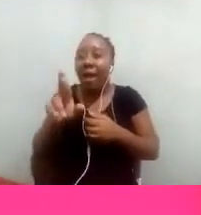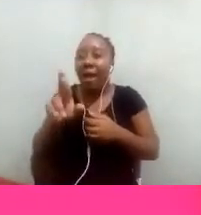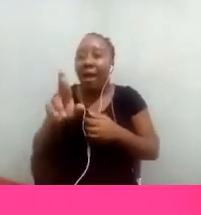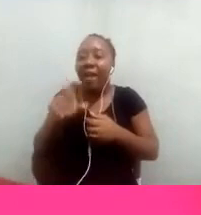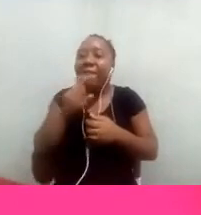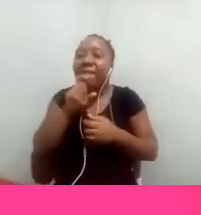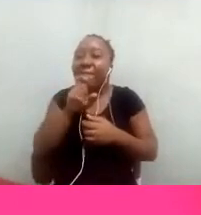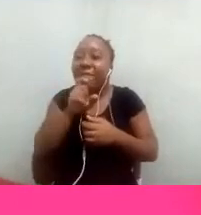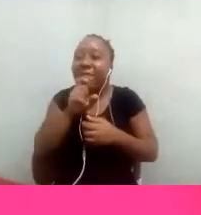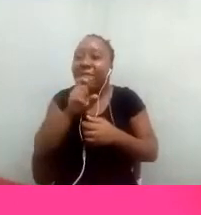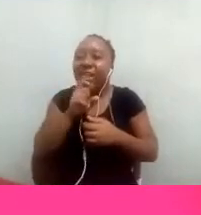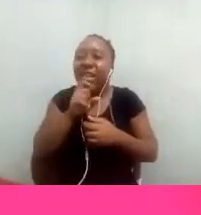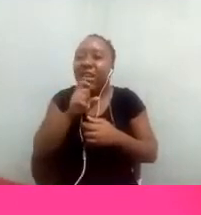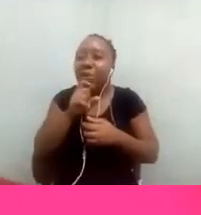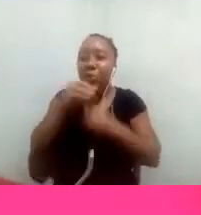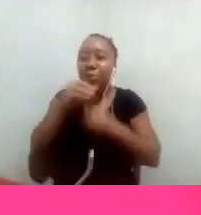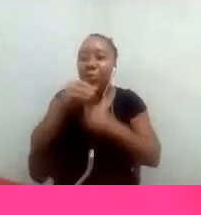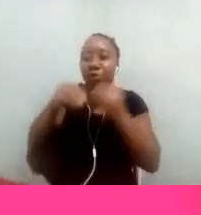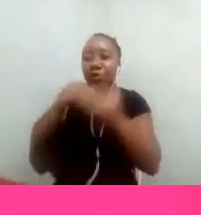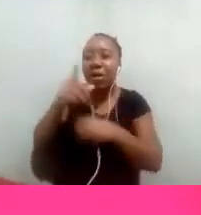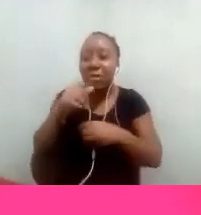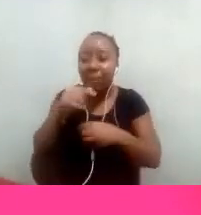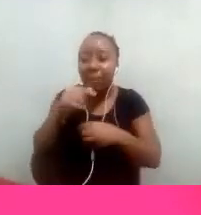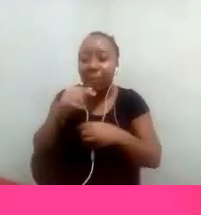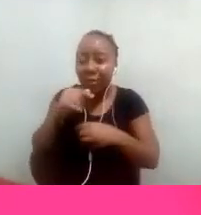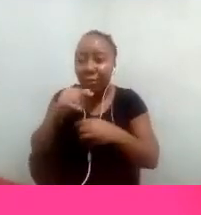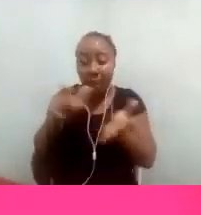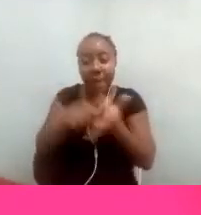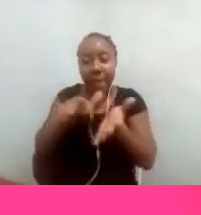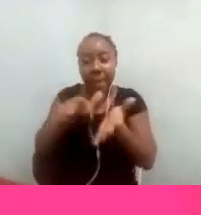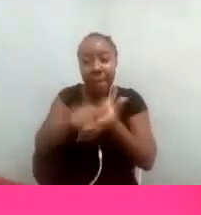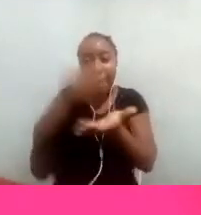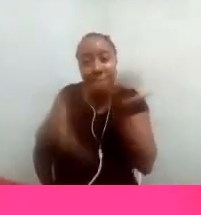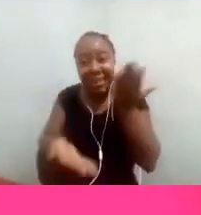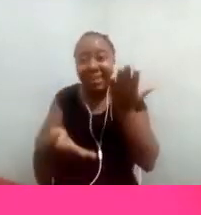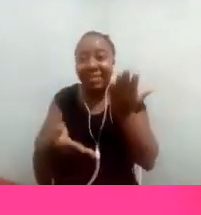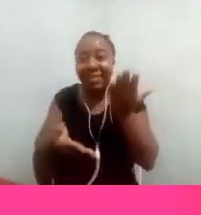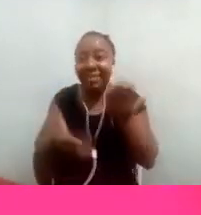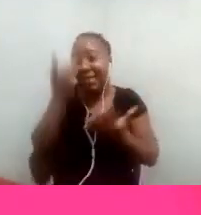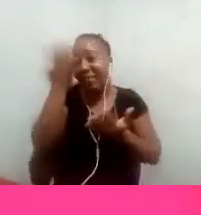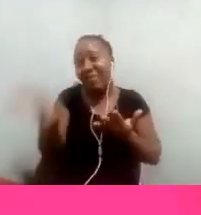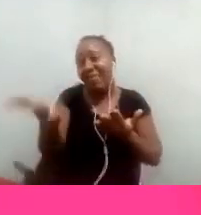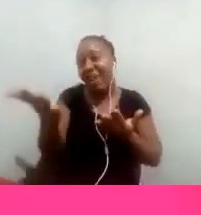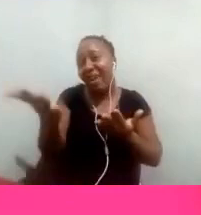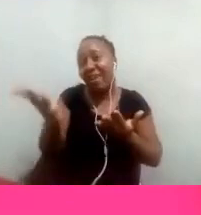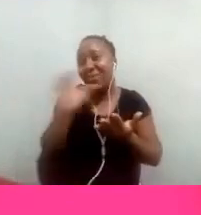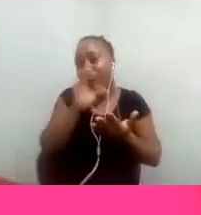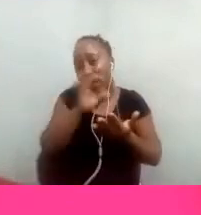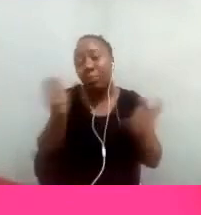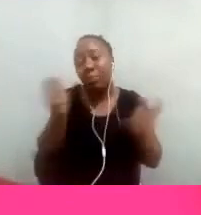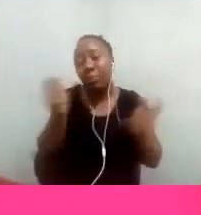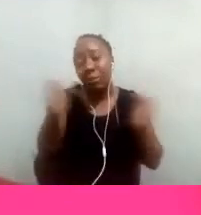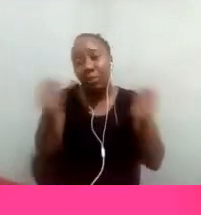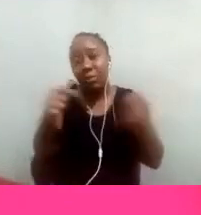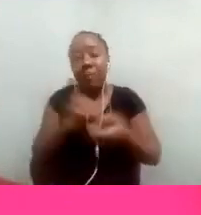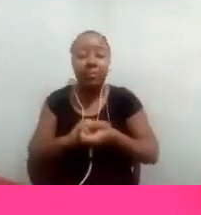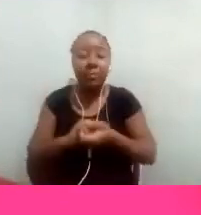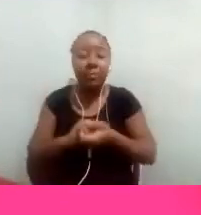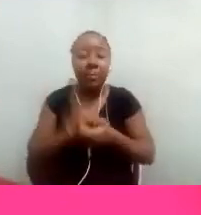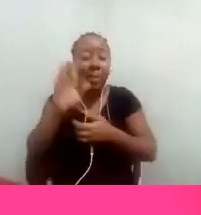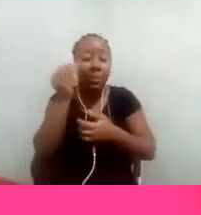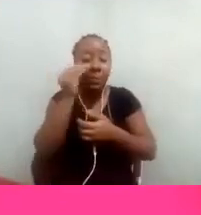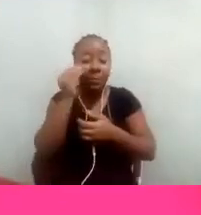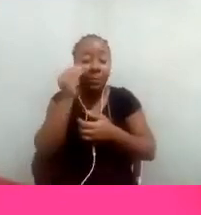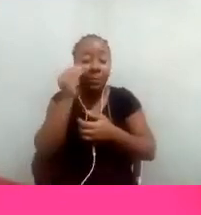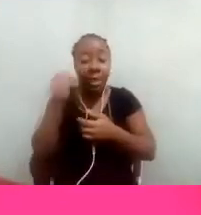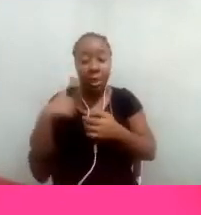muito grande. Então, o que acontece? Vamos supor que eu estivesse fazendo um projeto